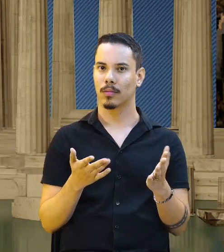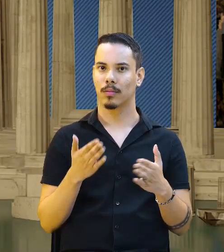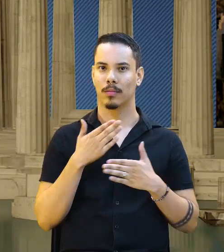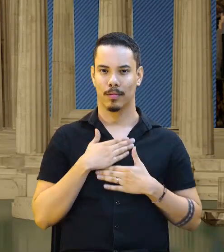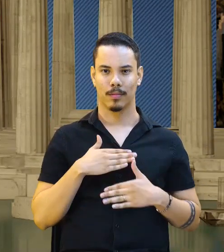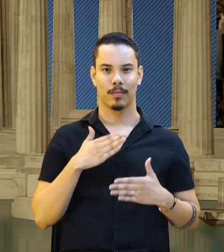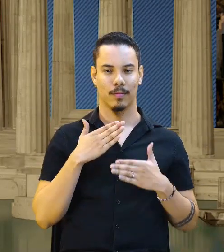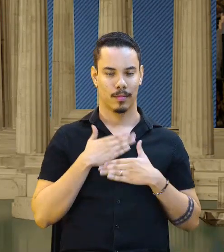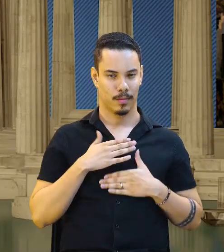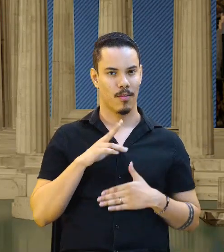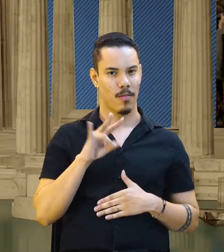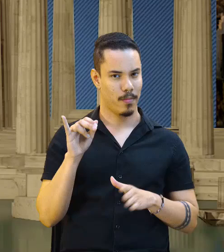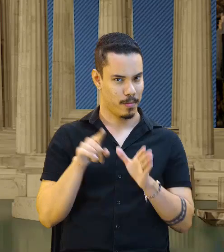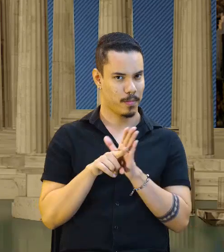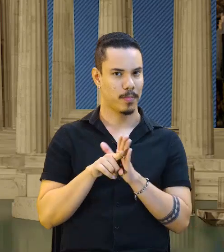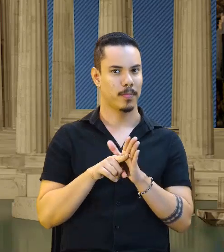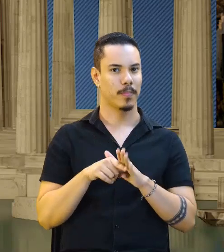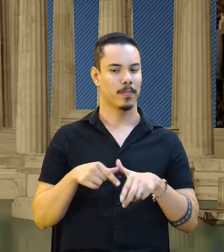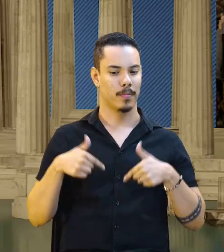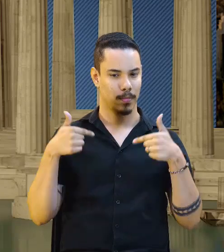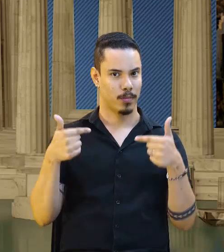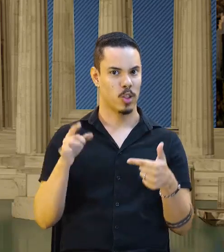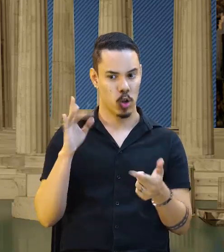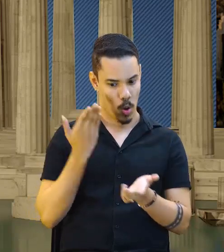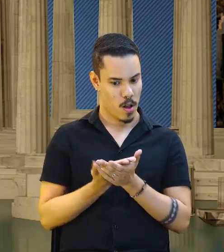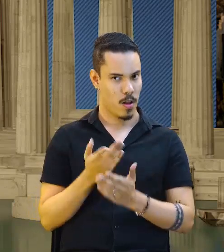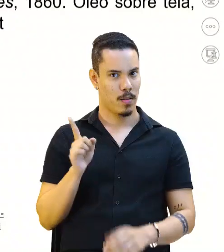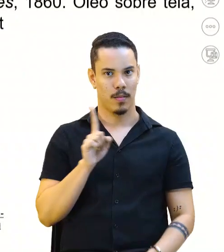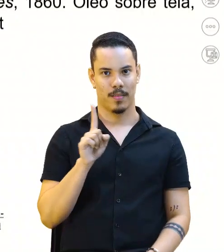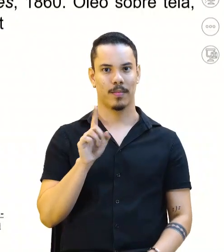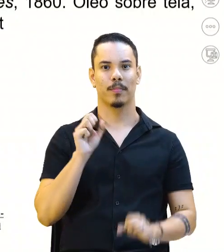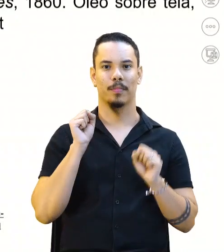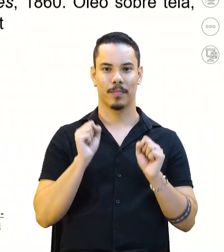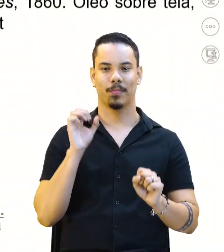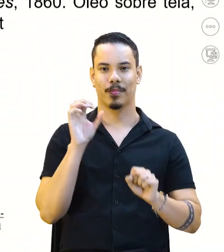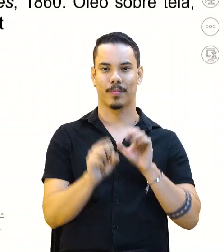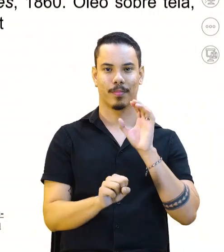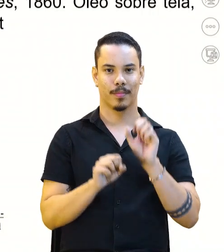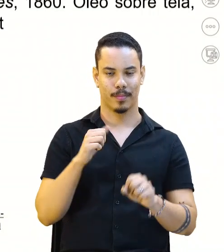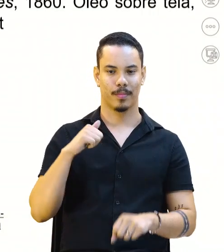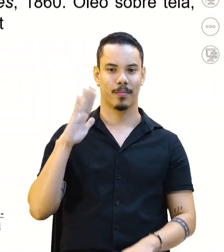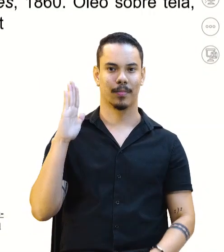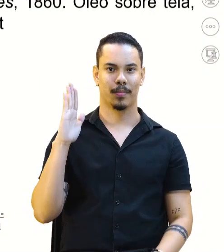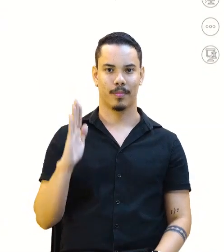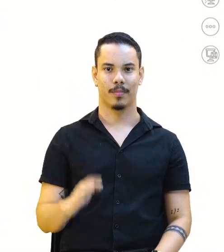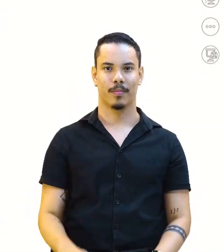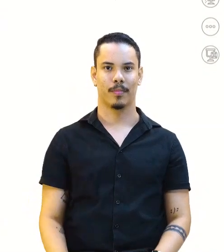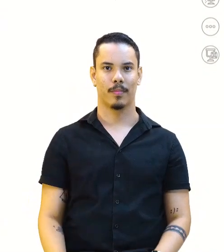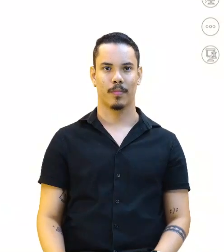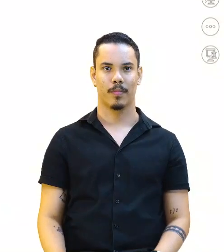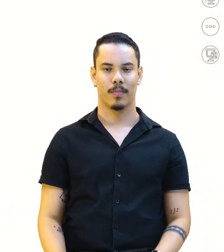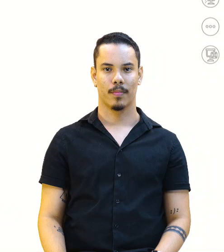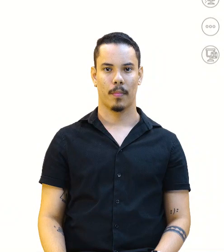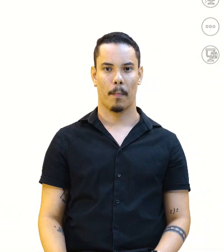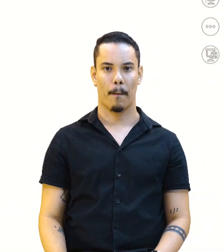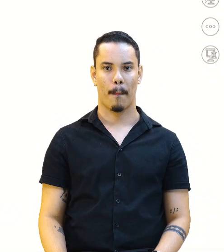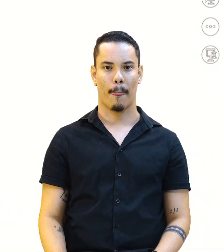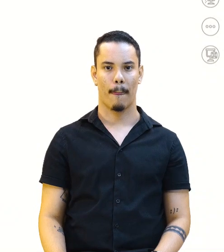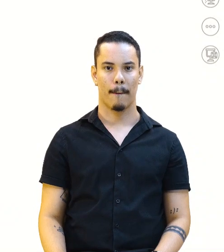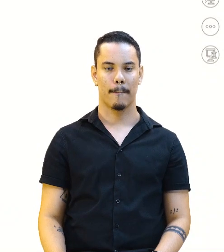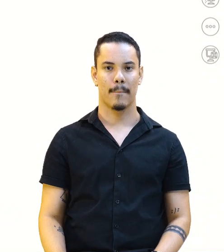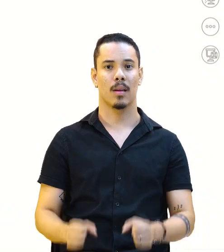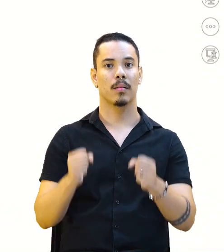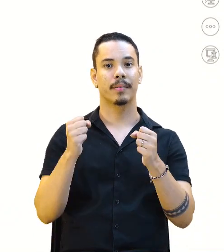Vamos pesquisar, ó. Não fique só nessa aula, não. Então? Vão além, tá? Vamos lá, continuando com a questão, olha aí.